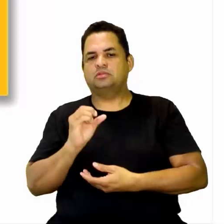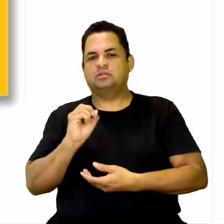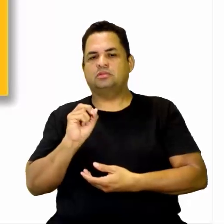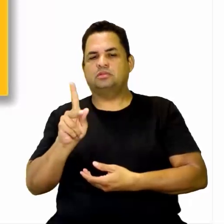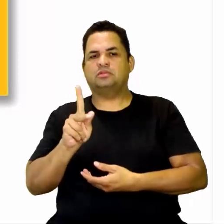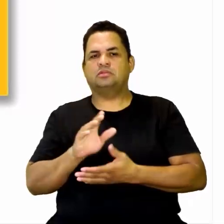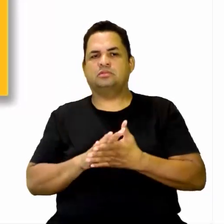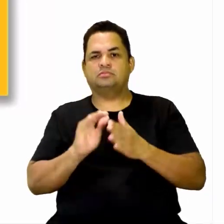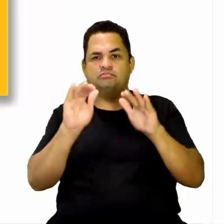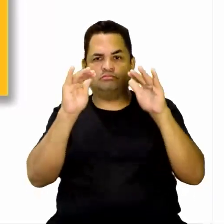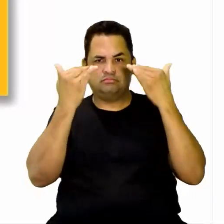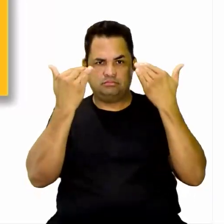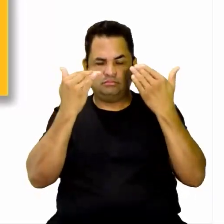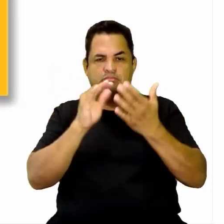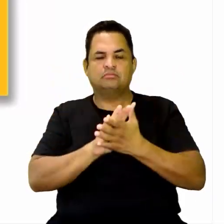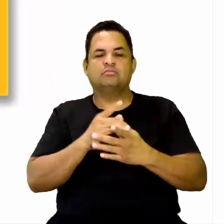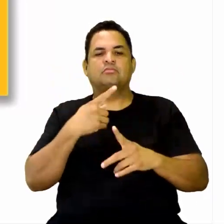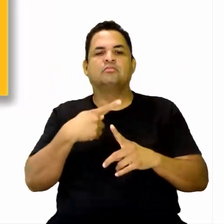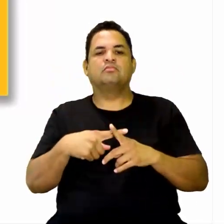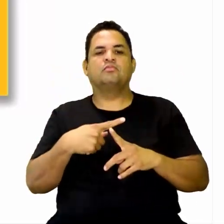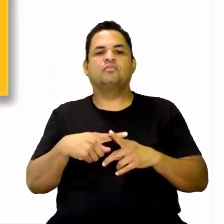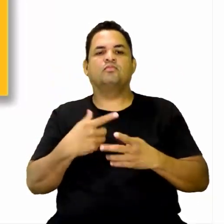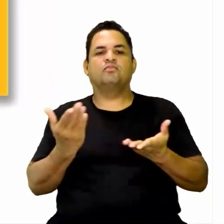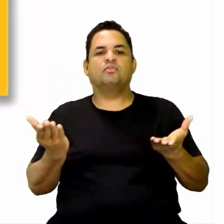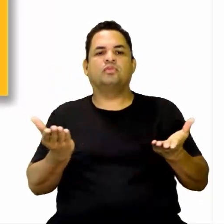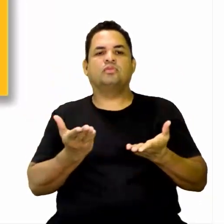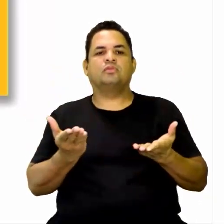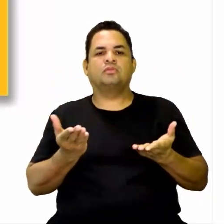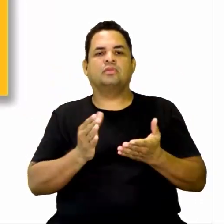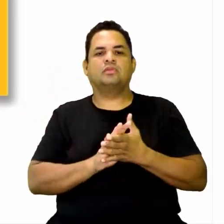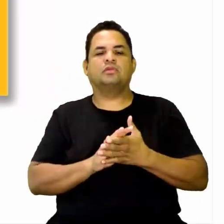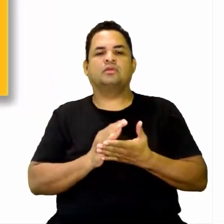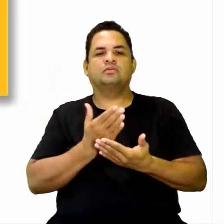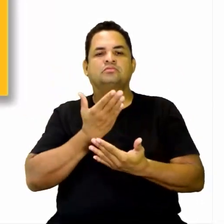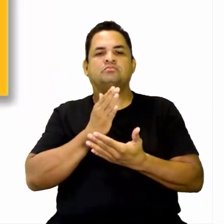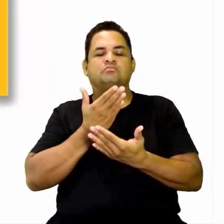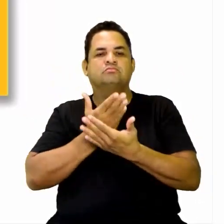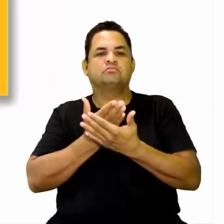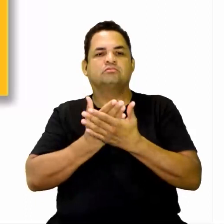Fique ligado, porque hoje nós vamos trabalhar com